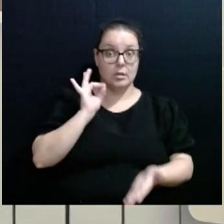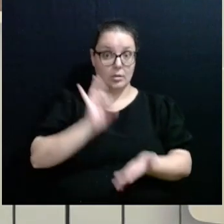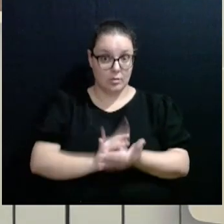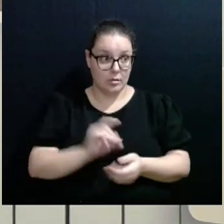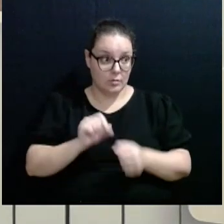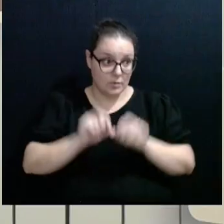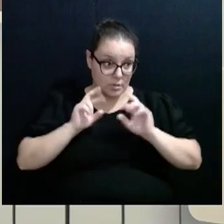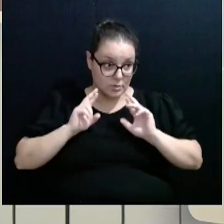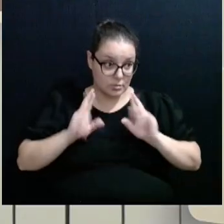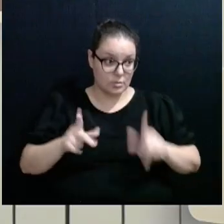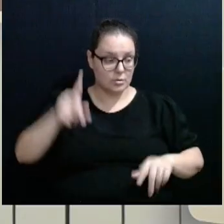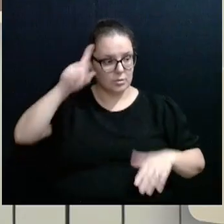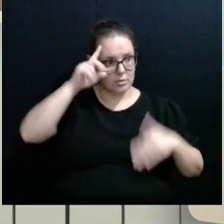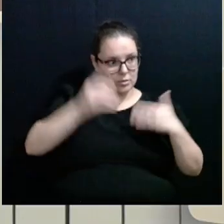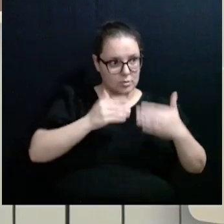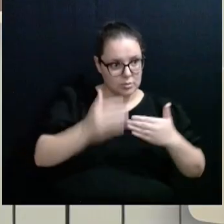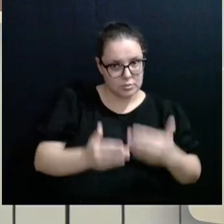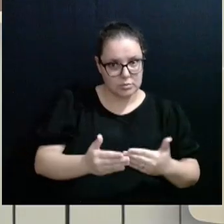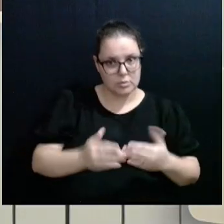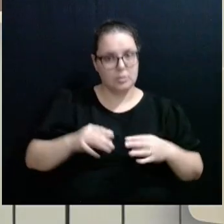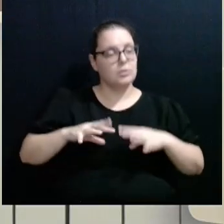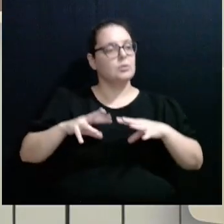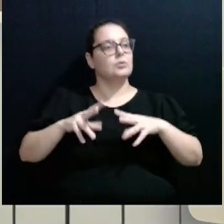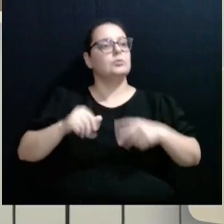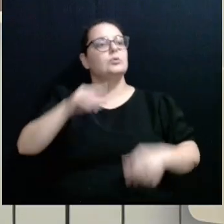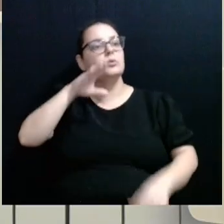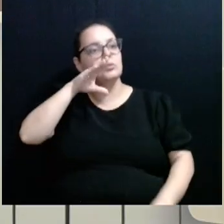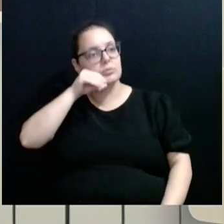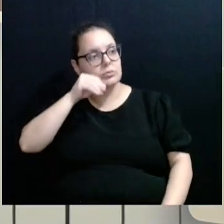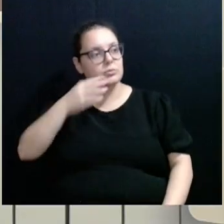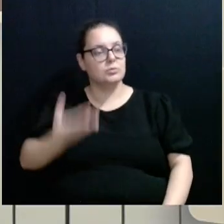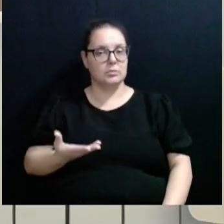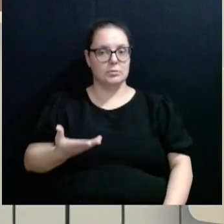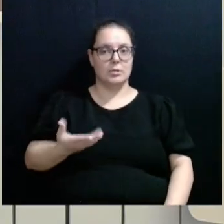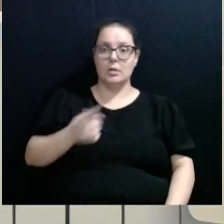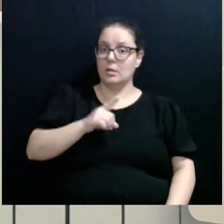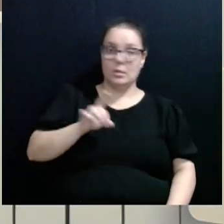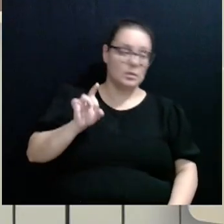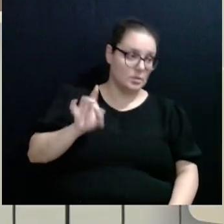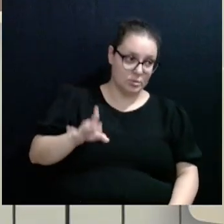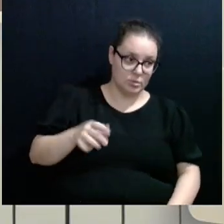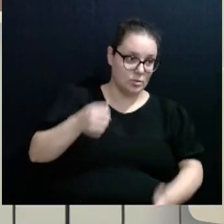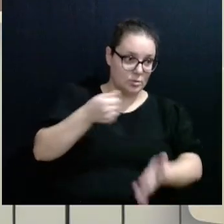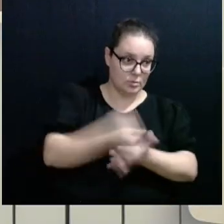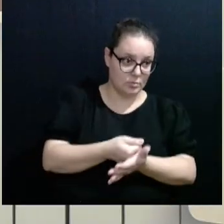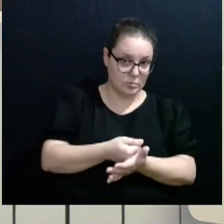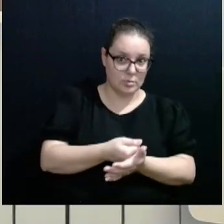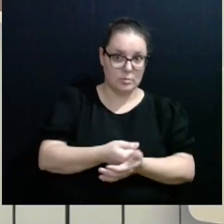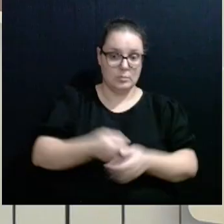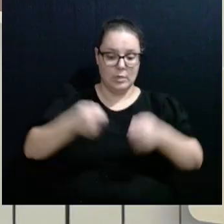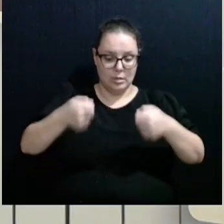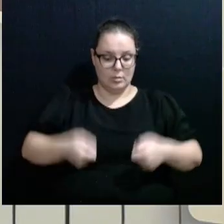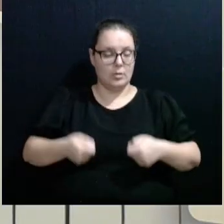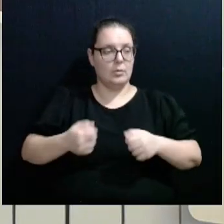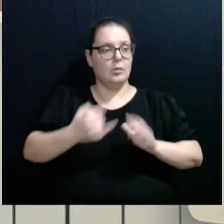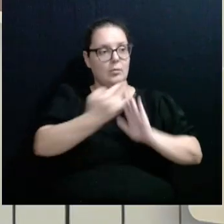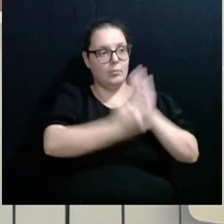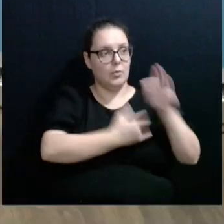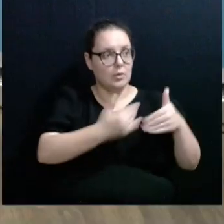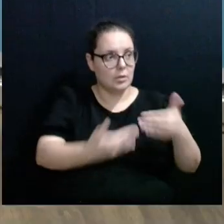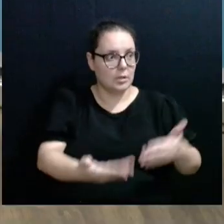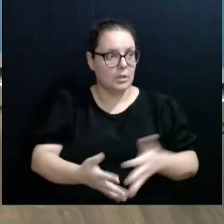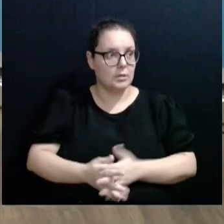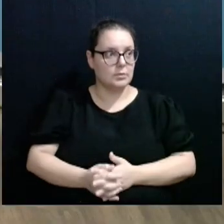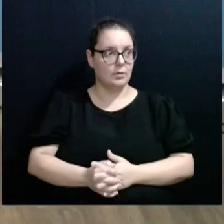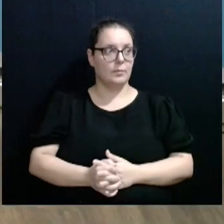dia a dia de todos os colaboradores e não apenas para cumprir uma exigência burocrática?